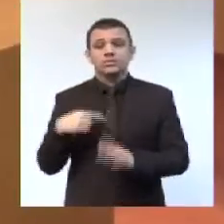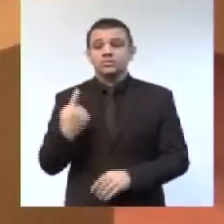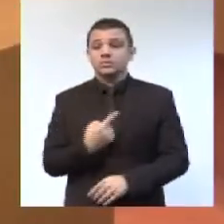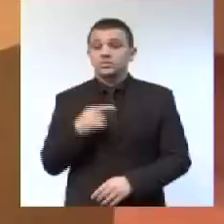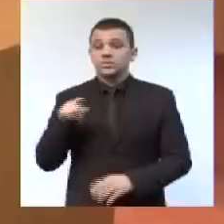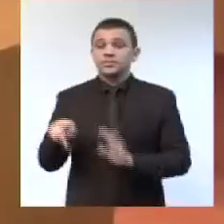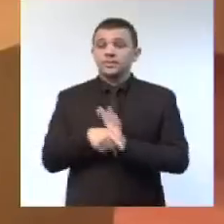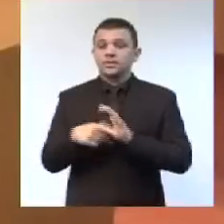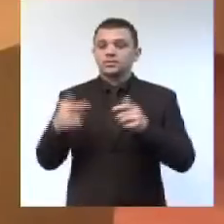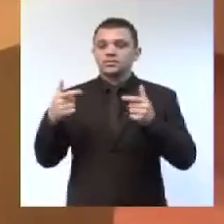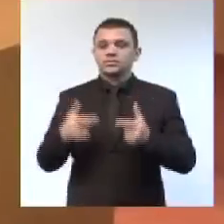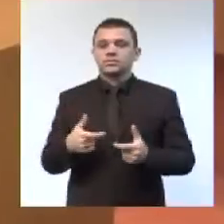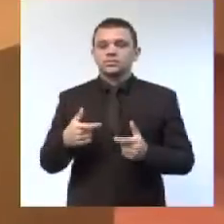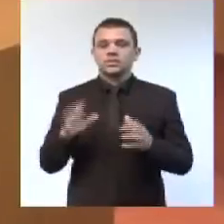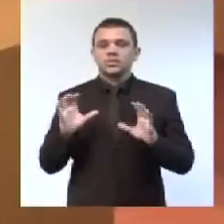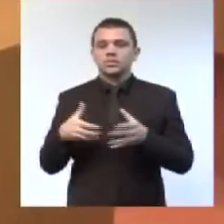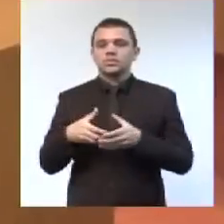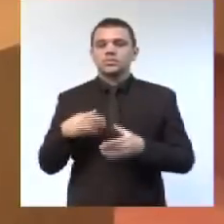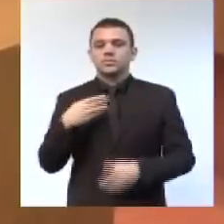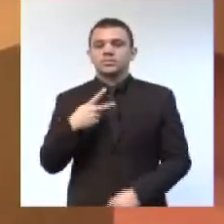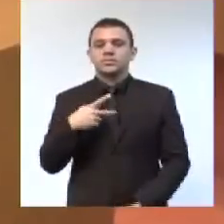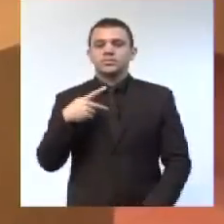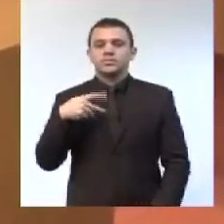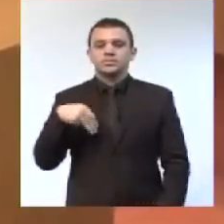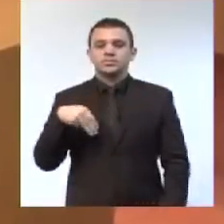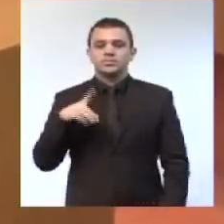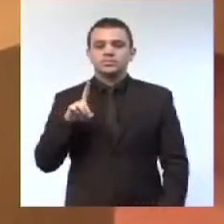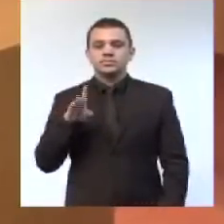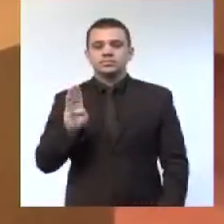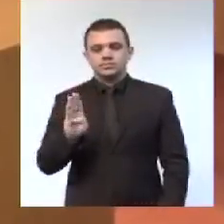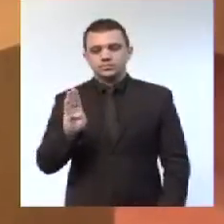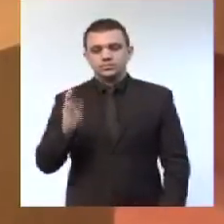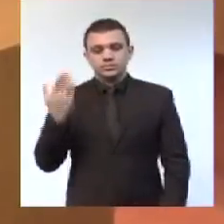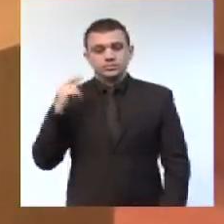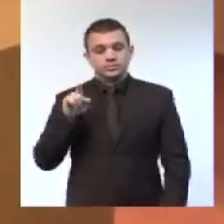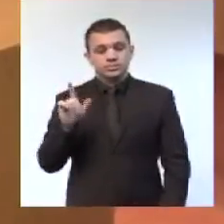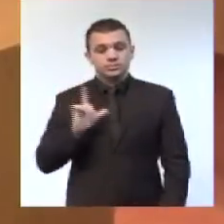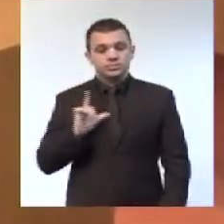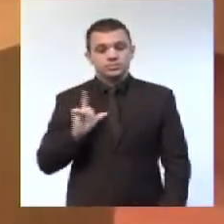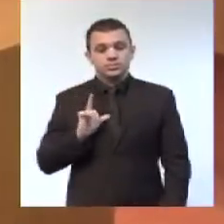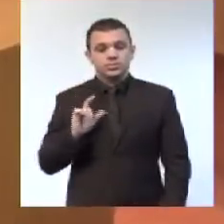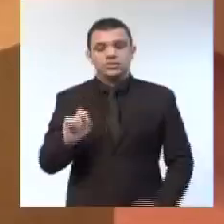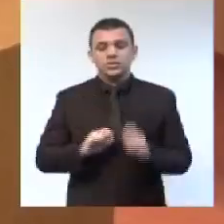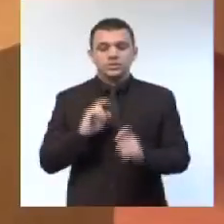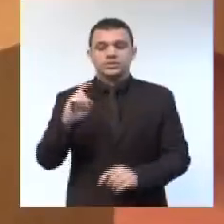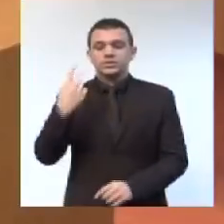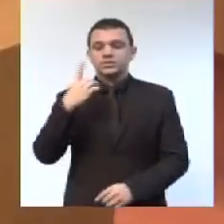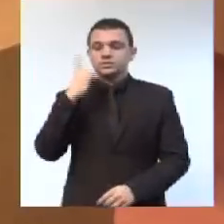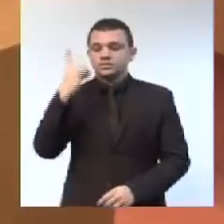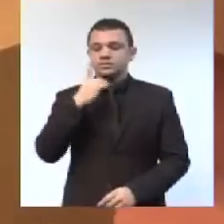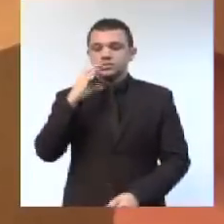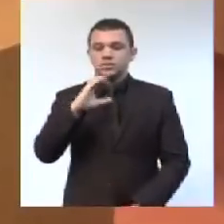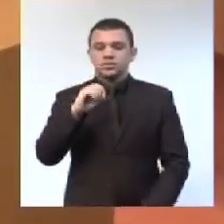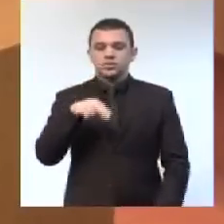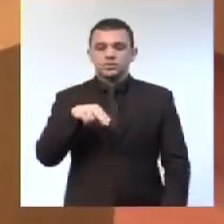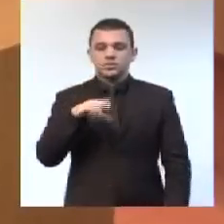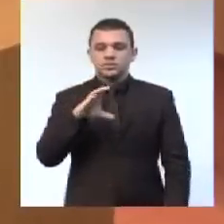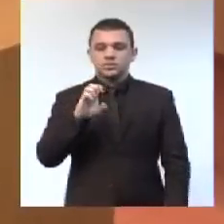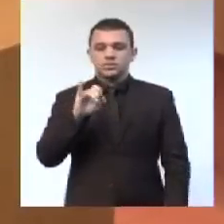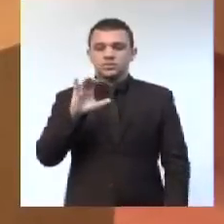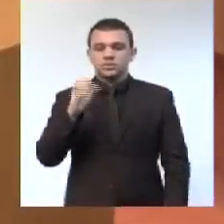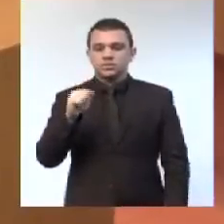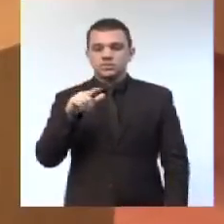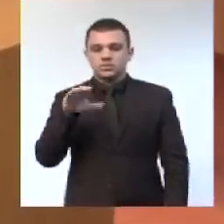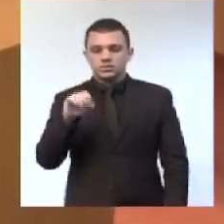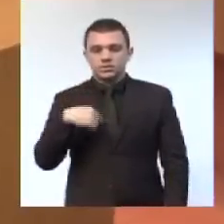época, que era comandado pela ex-deputada Conceição Formiga. Eu fui num avião com o deputado Carlos Braide